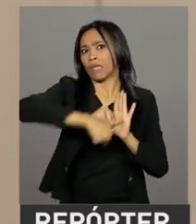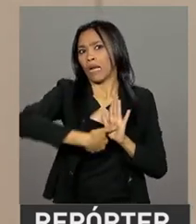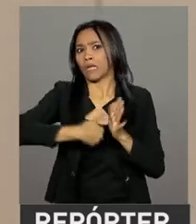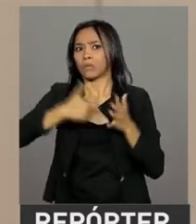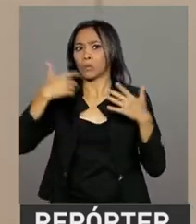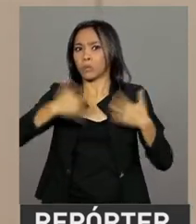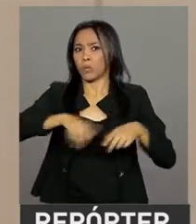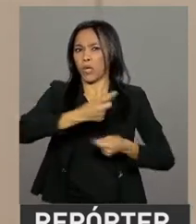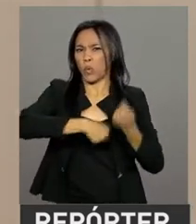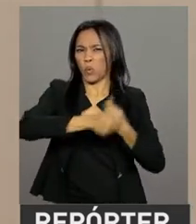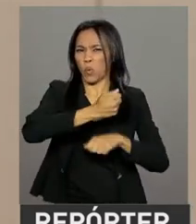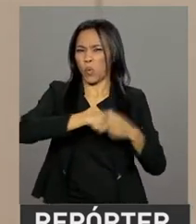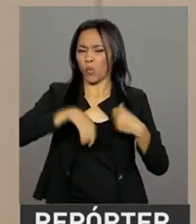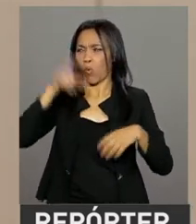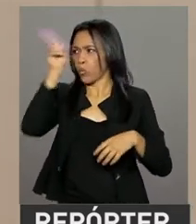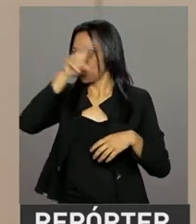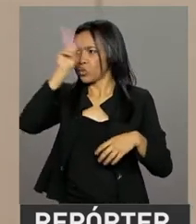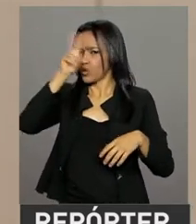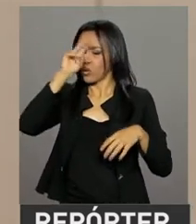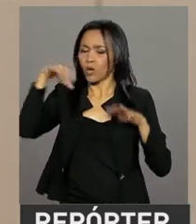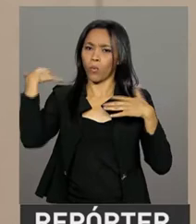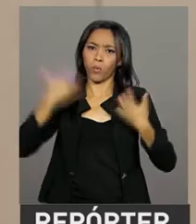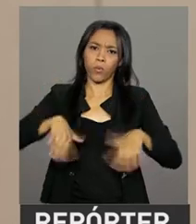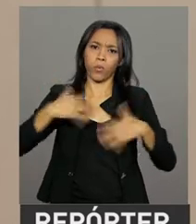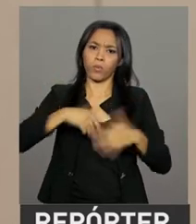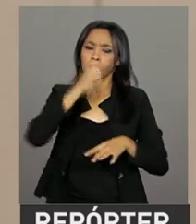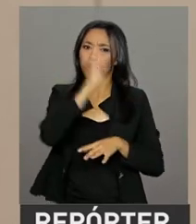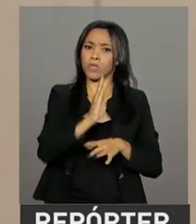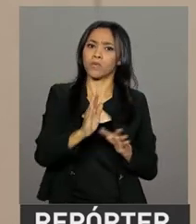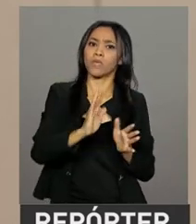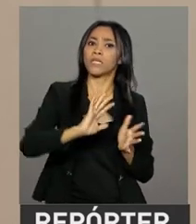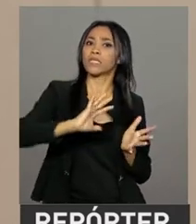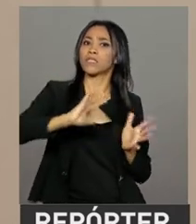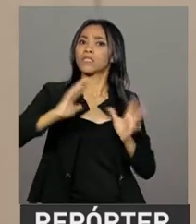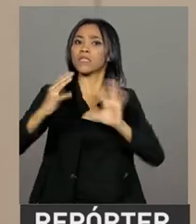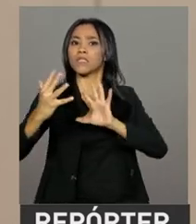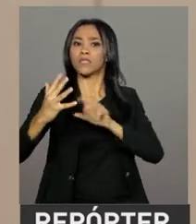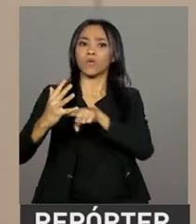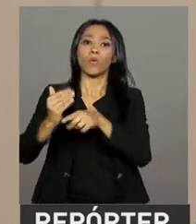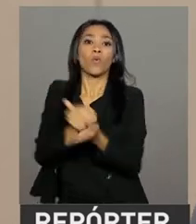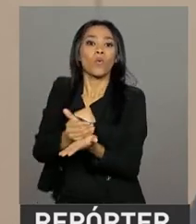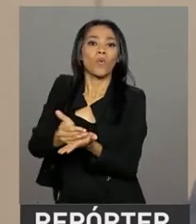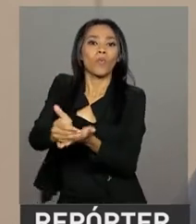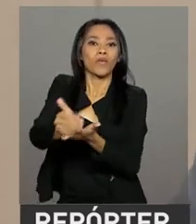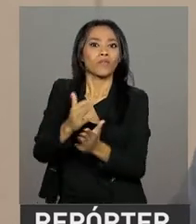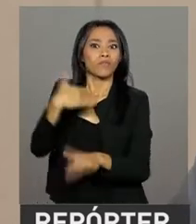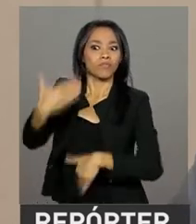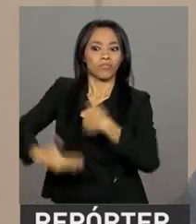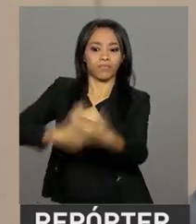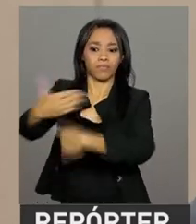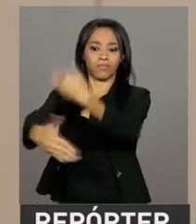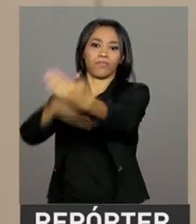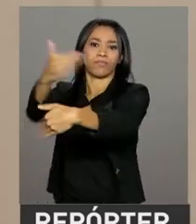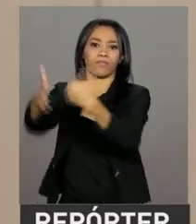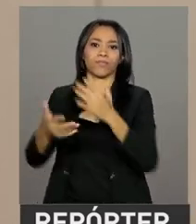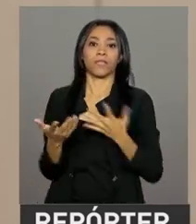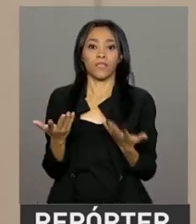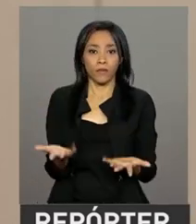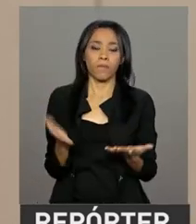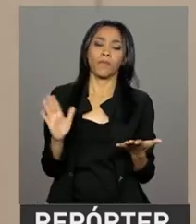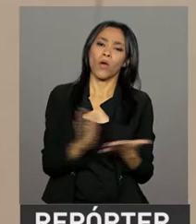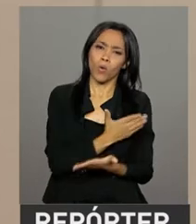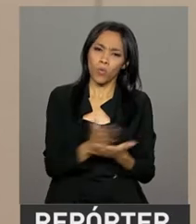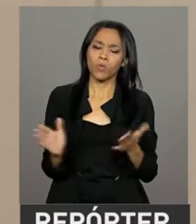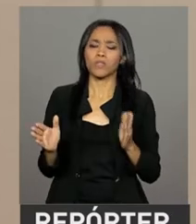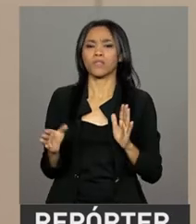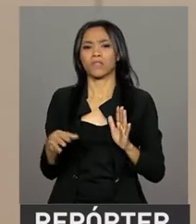maior recessão da história medida da economia brasileira, e o início da retomada do crescimento. Então, né, algumas